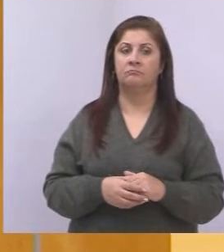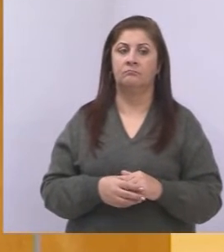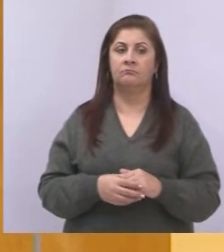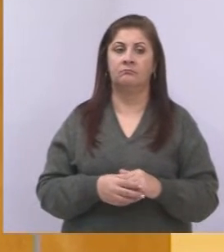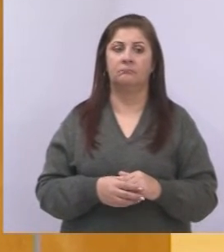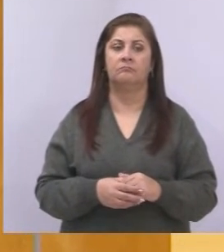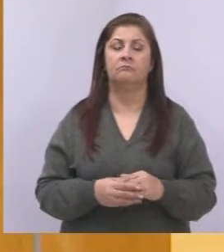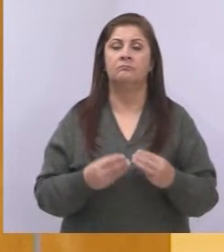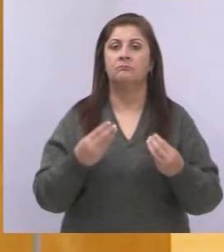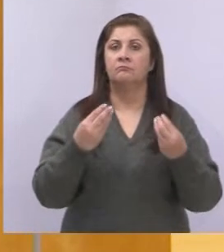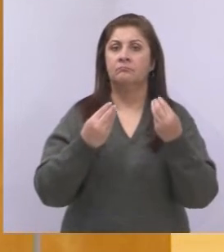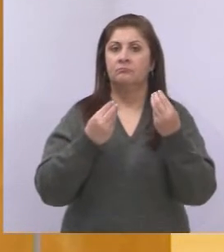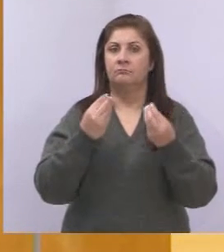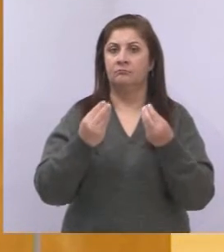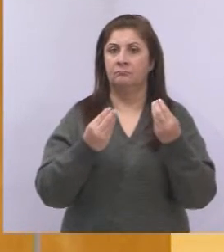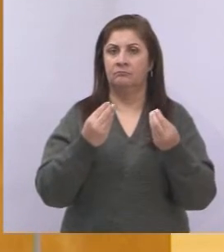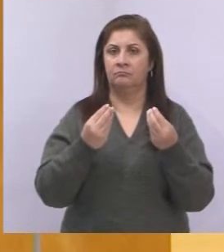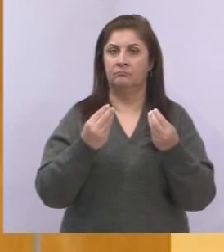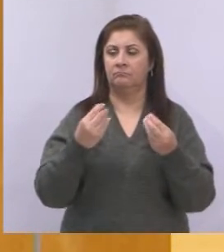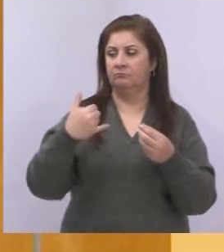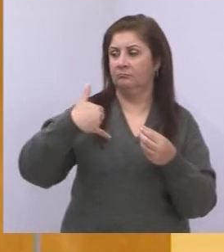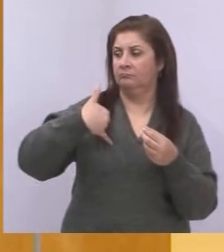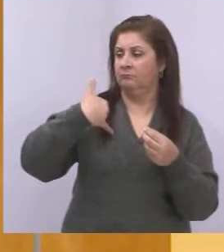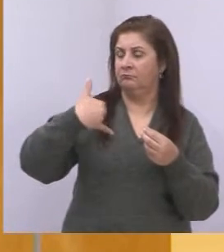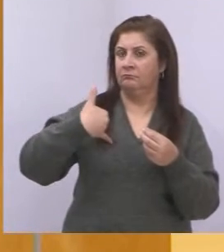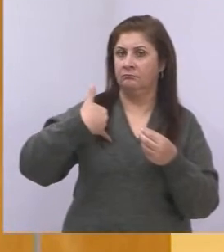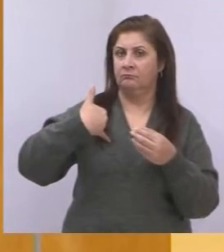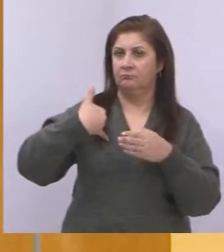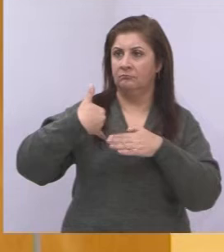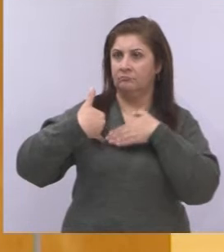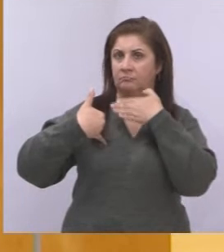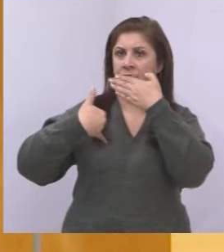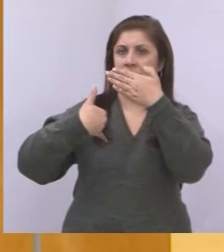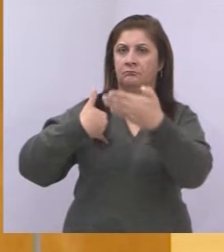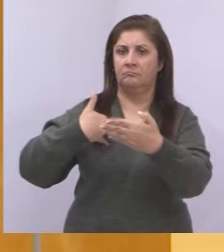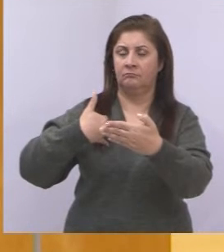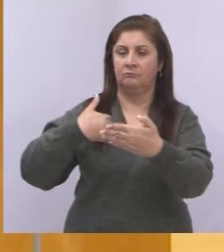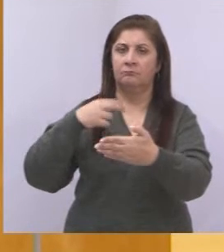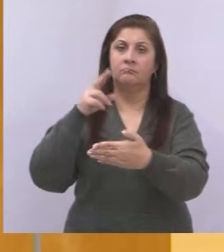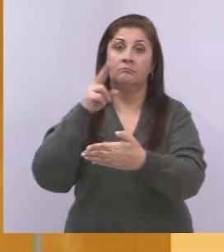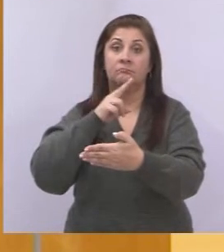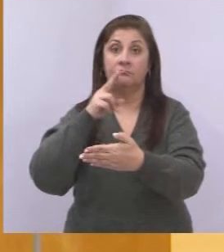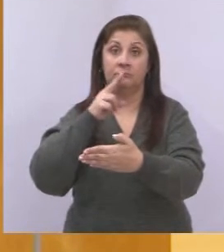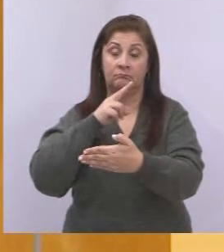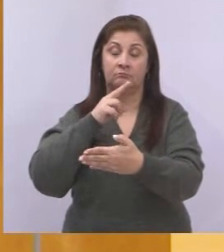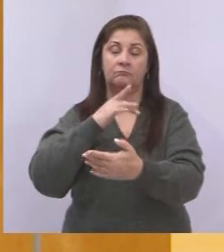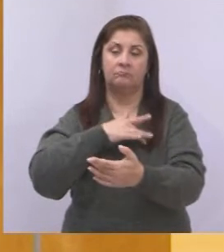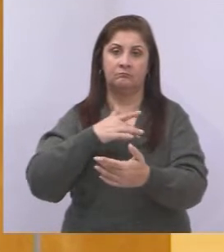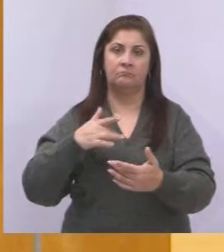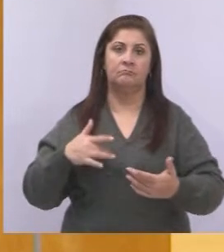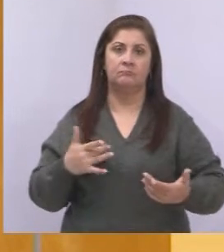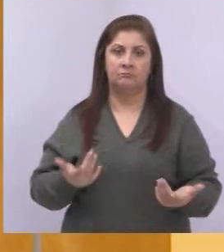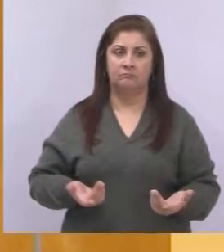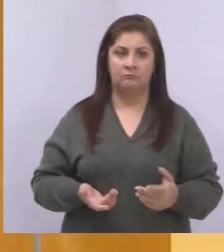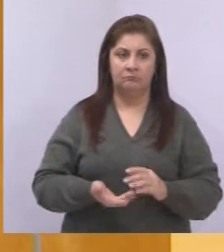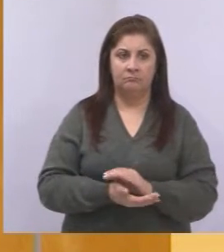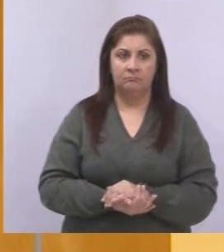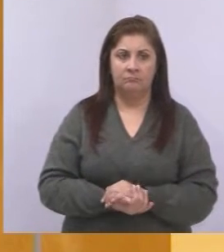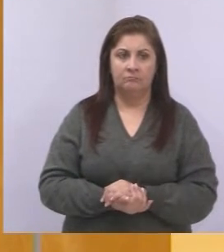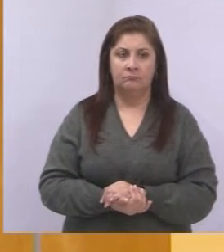você vai colocar a questão idade na frente da questão saúde propriamente